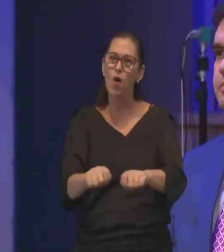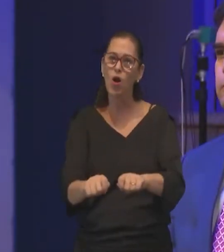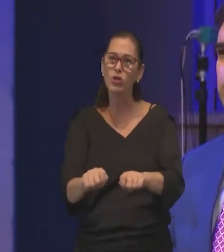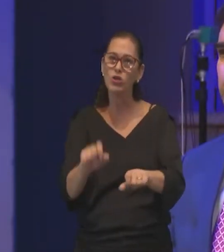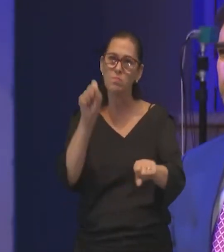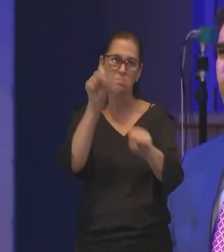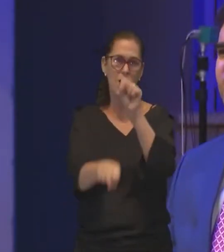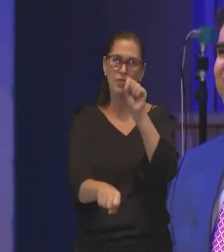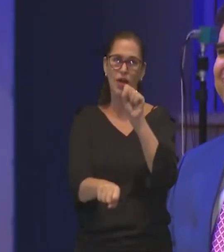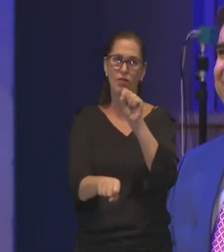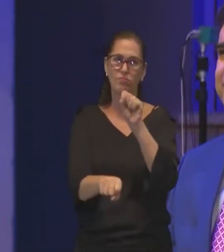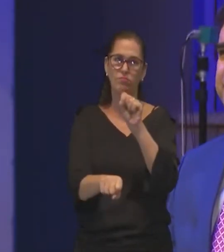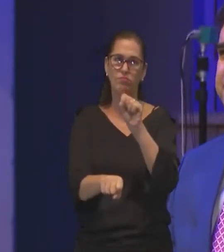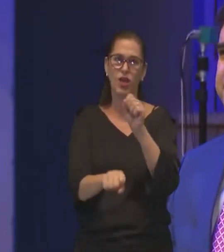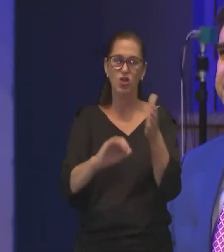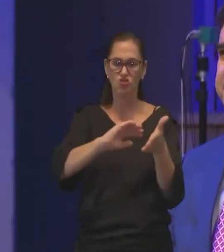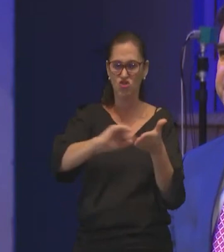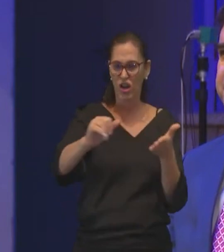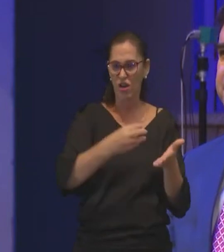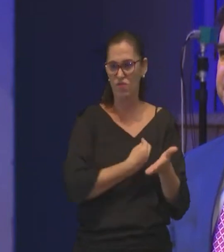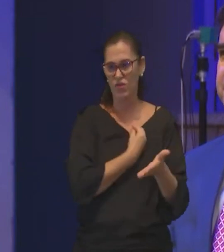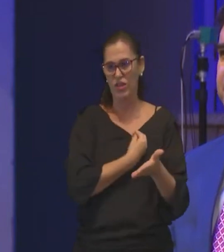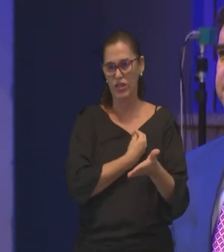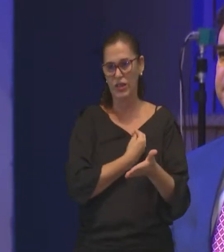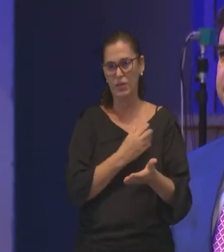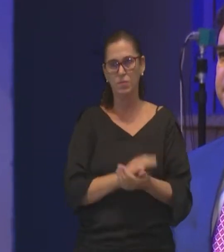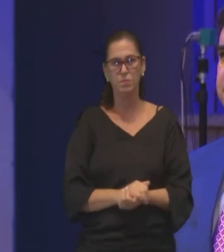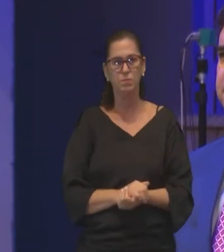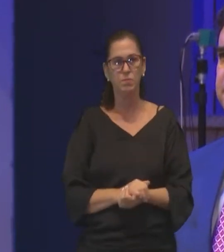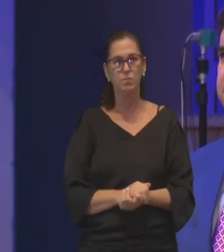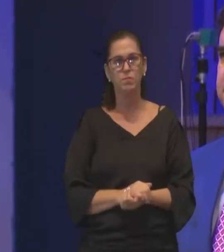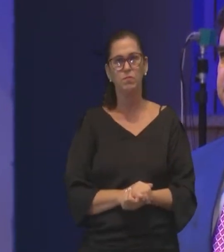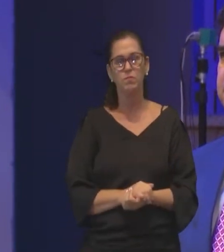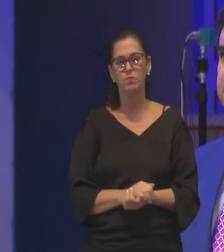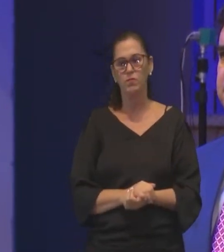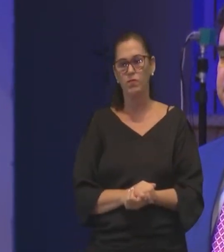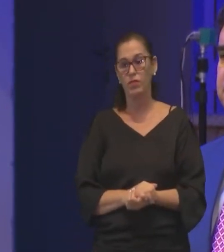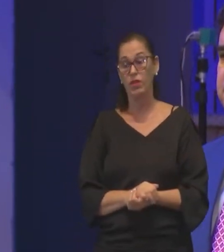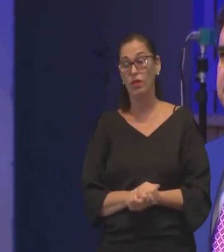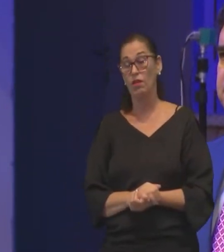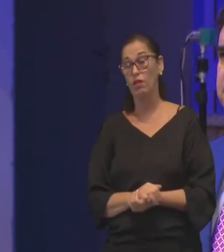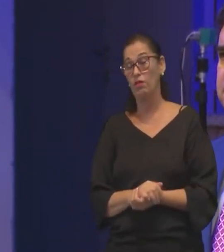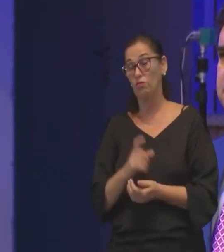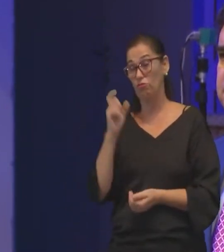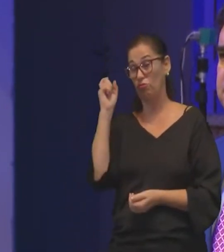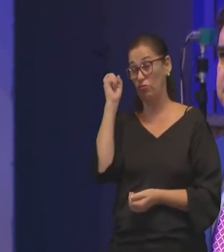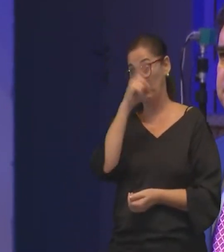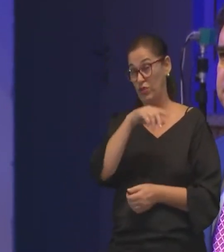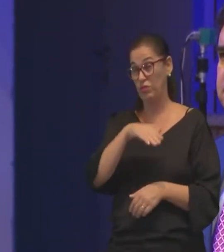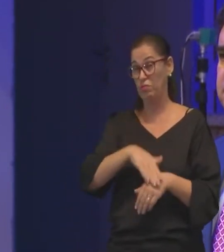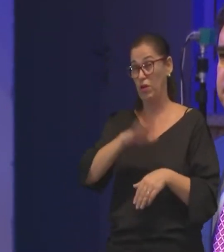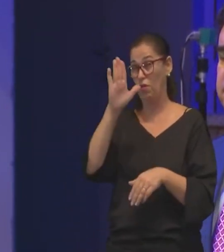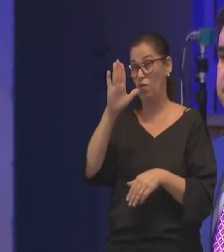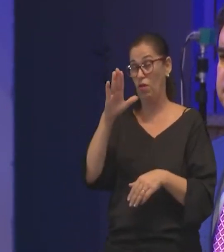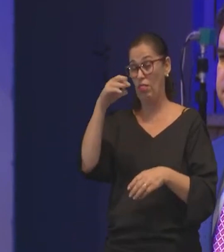outra pessoa. E eu volto a falar com os irmãos, muito mais duro quando isso acontece num ambiente